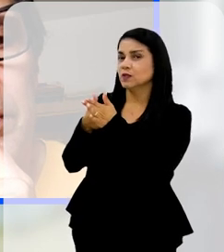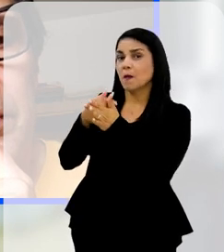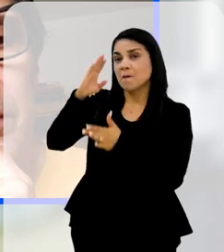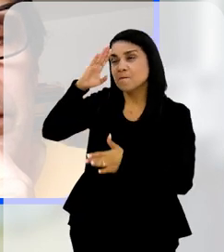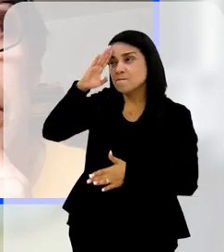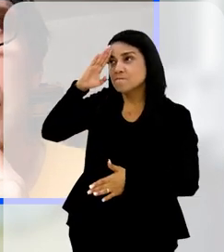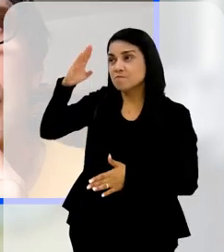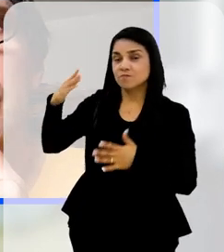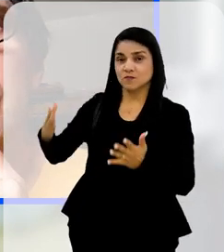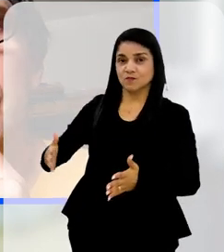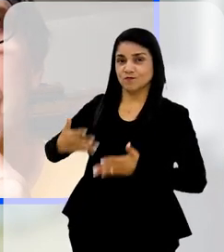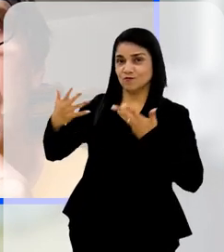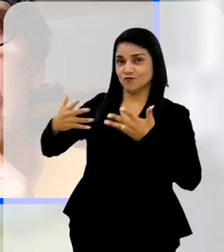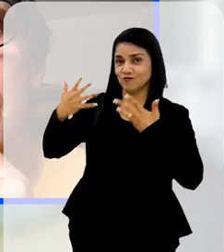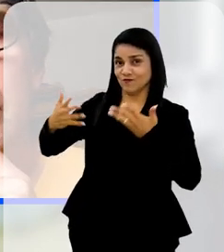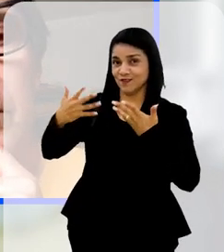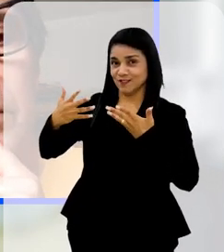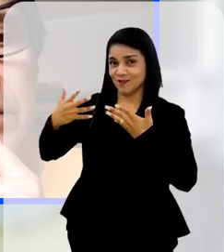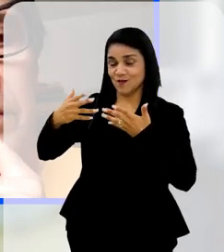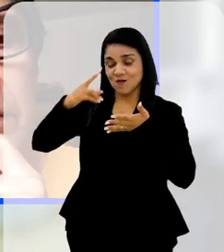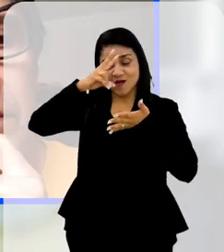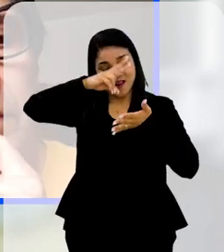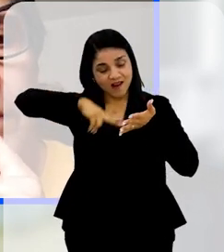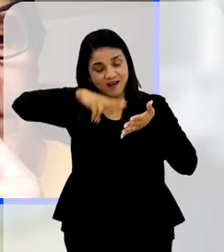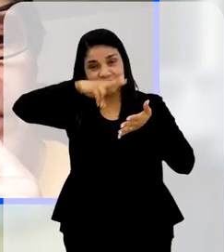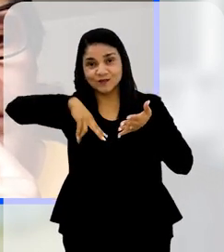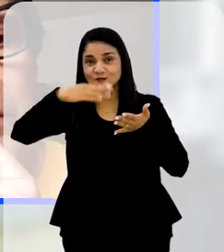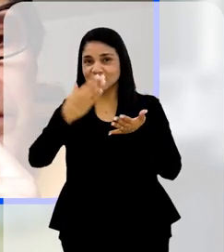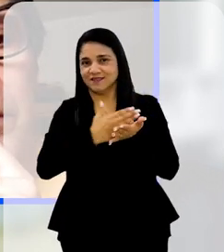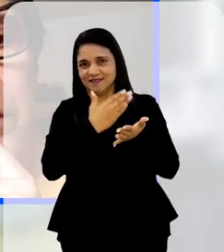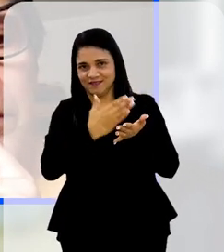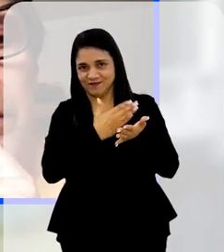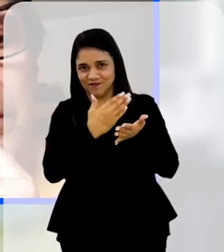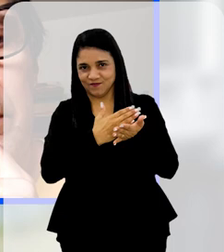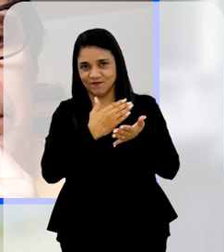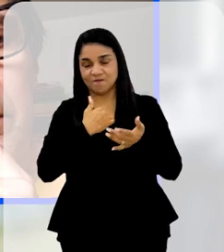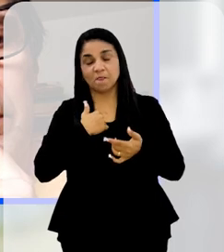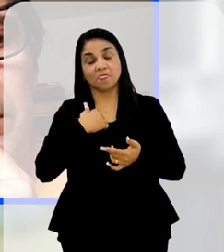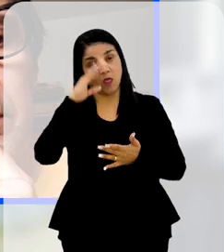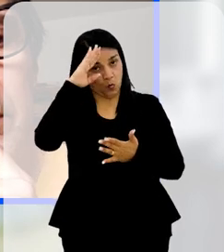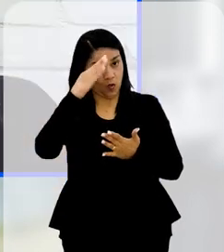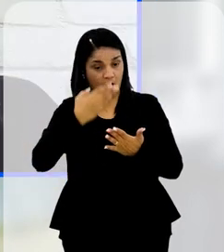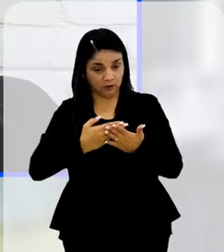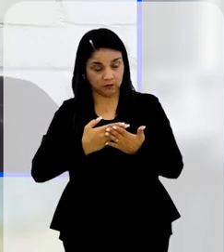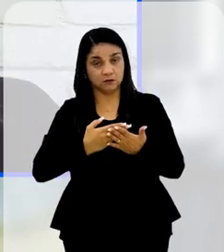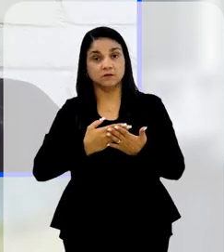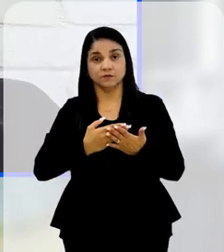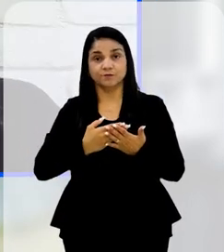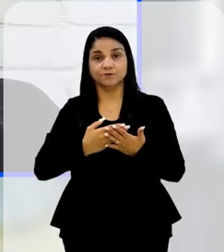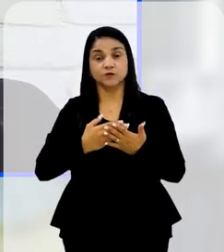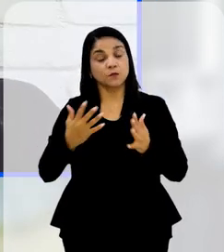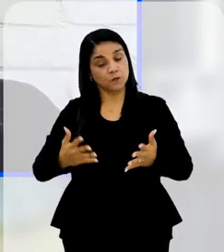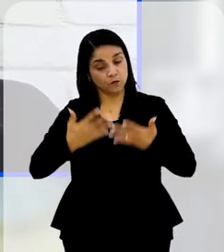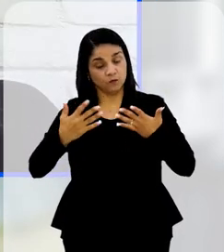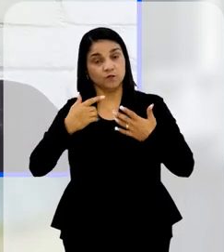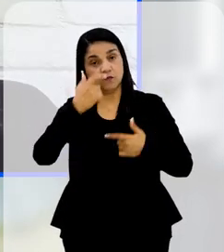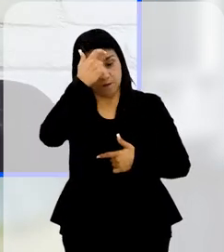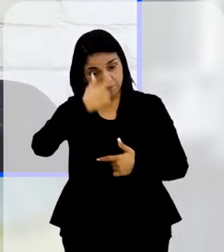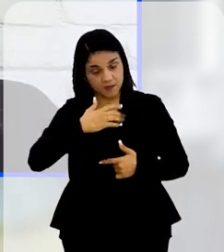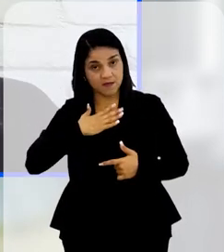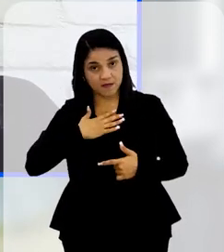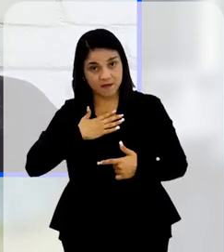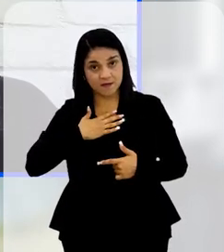motivação para a leitura desse livro. O que me motivou foi justamente